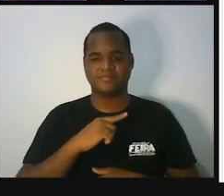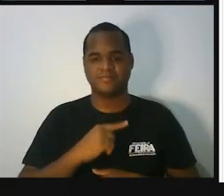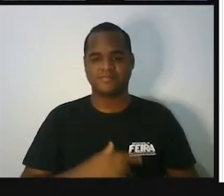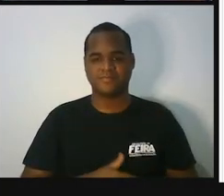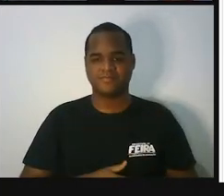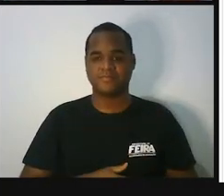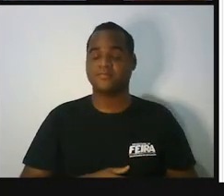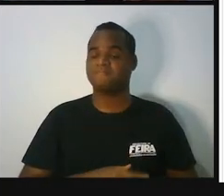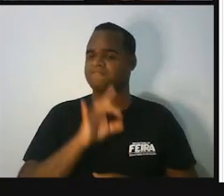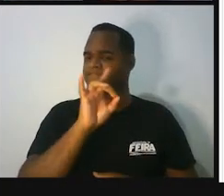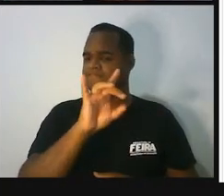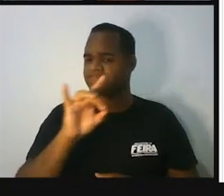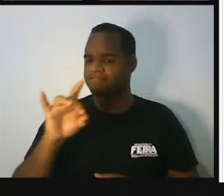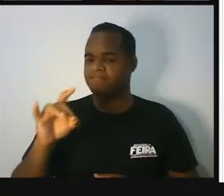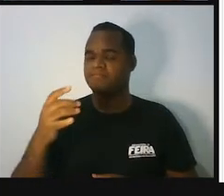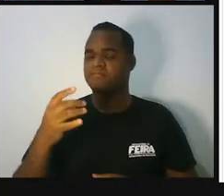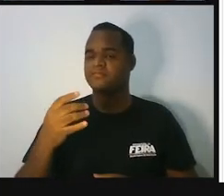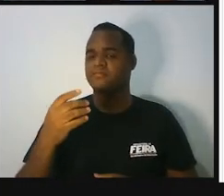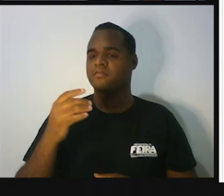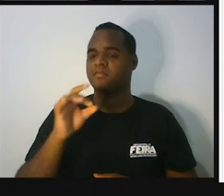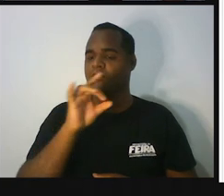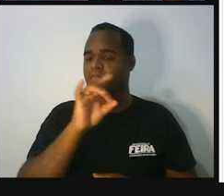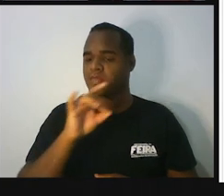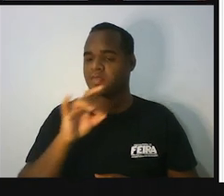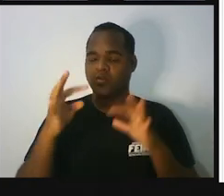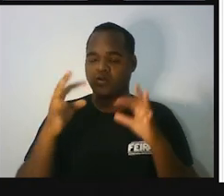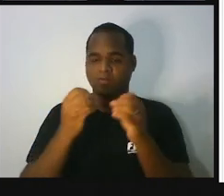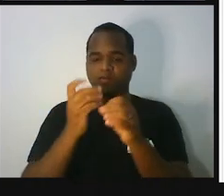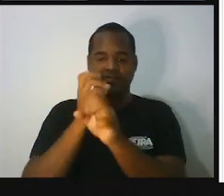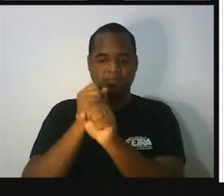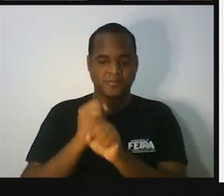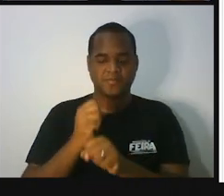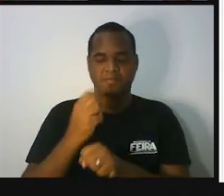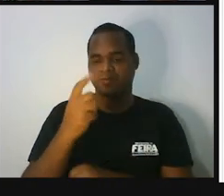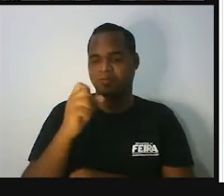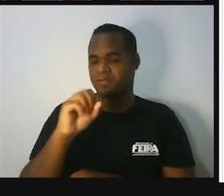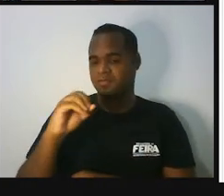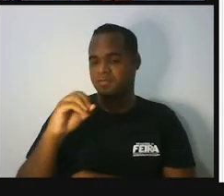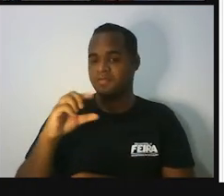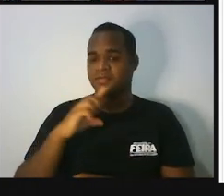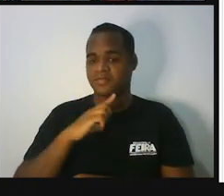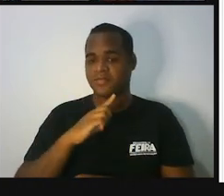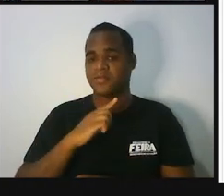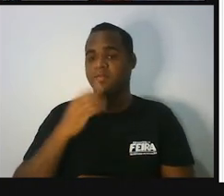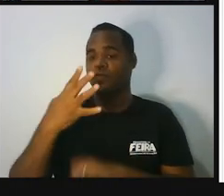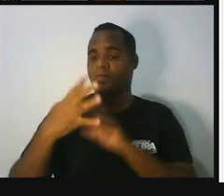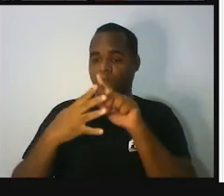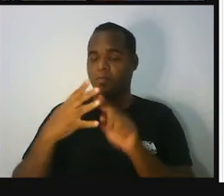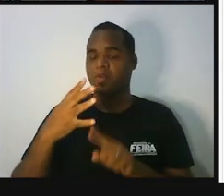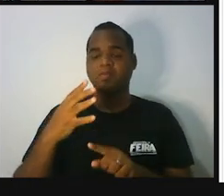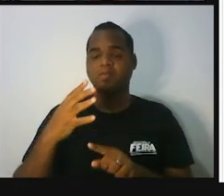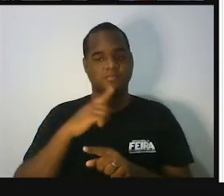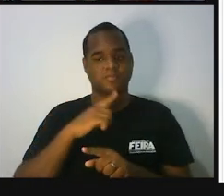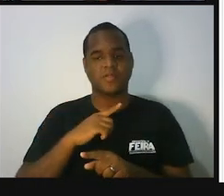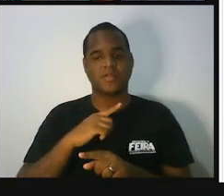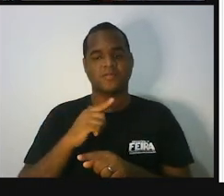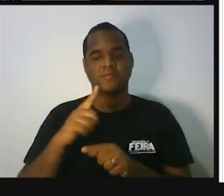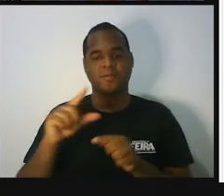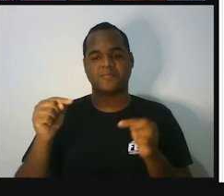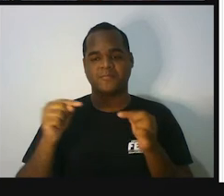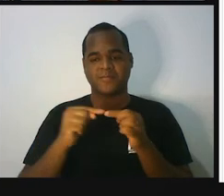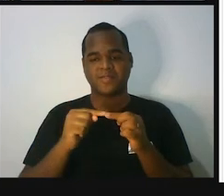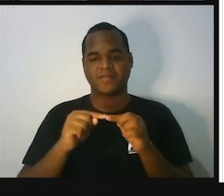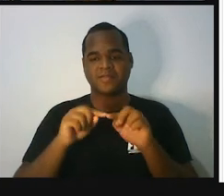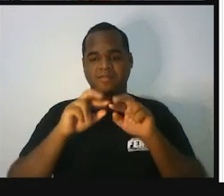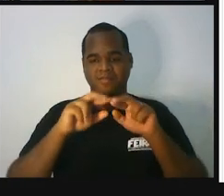Cada triângulo, se somar os ângulos internos, dá 180. Como os 4 triângulos formam um hexágono, cada